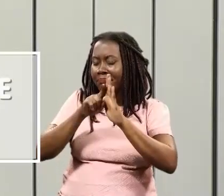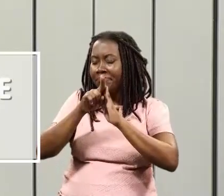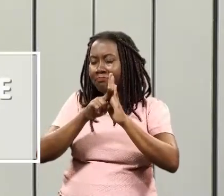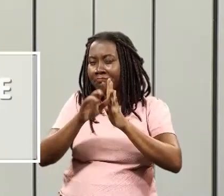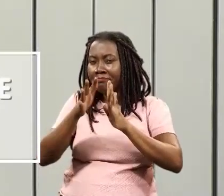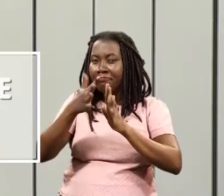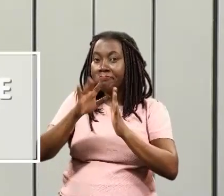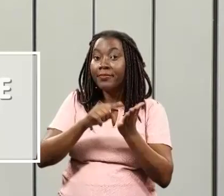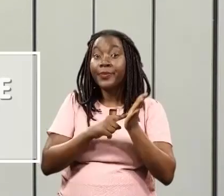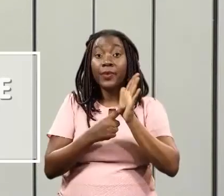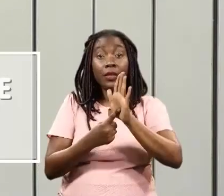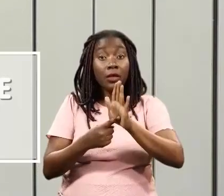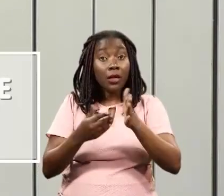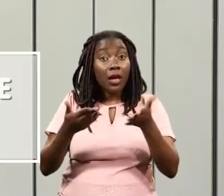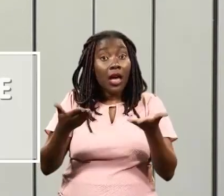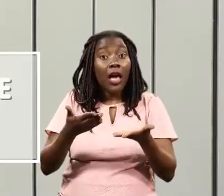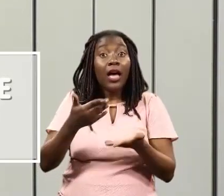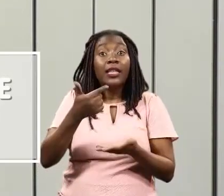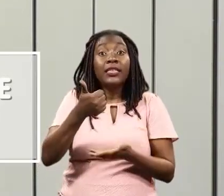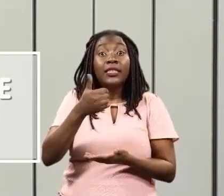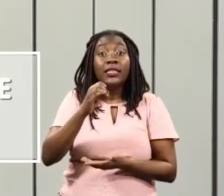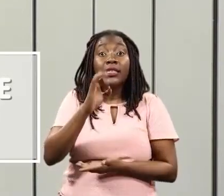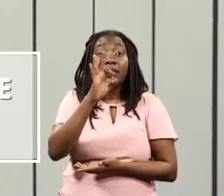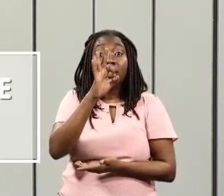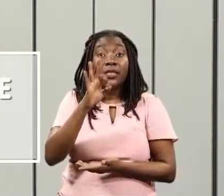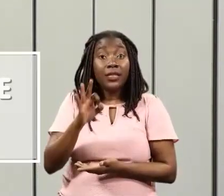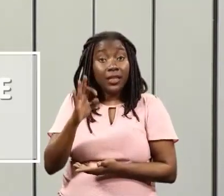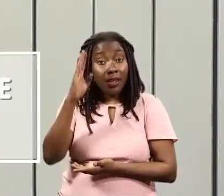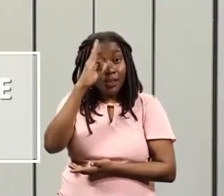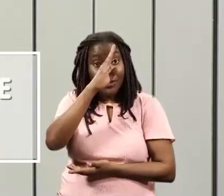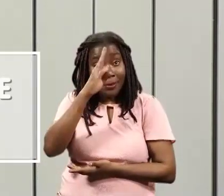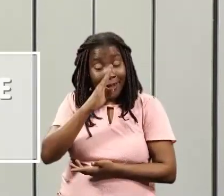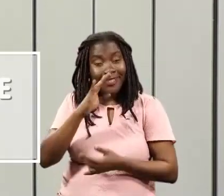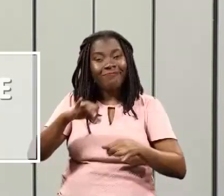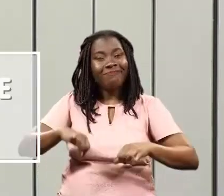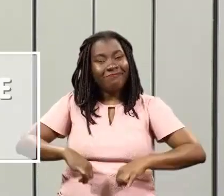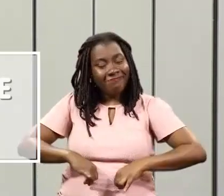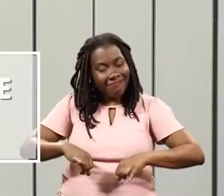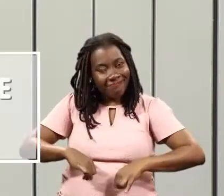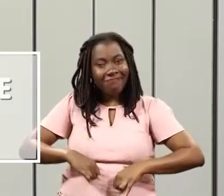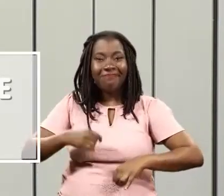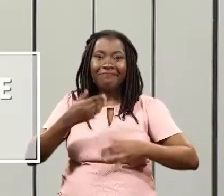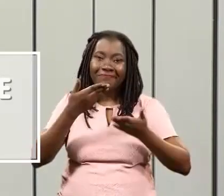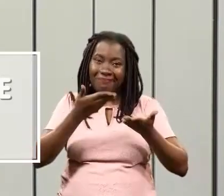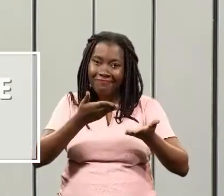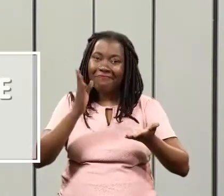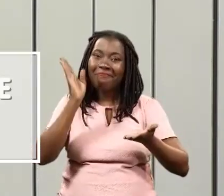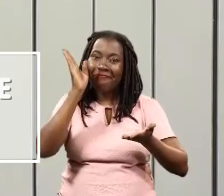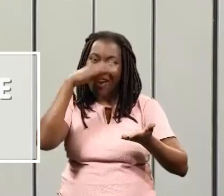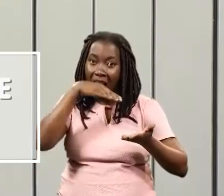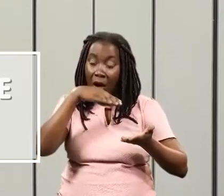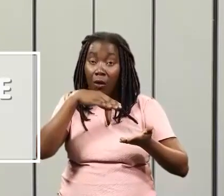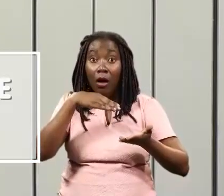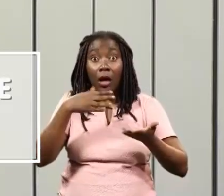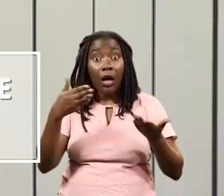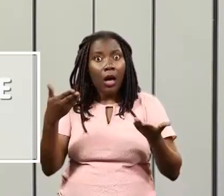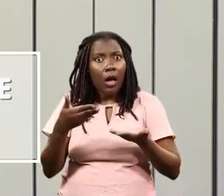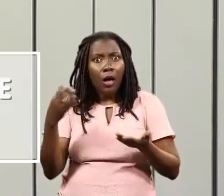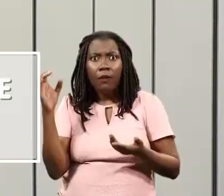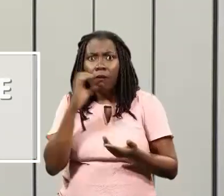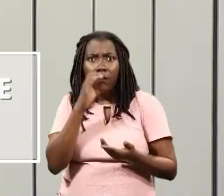apontam que atualmente 10% dos brasileiros sofrem desse mal. E com a velocidade com que